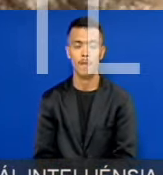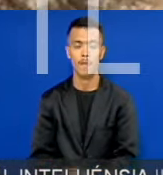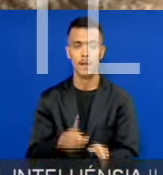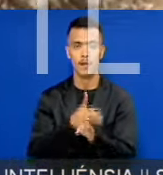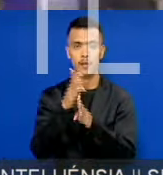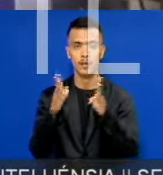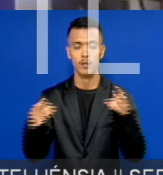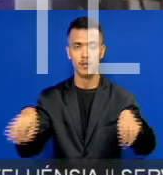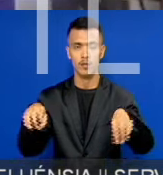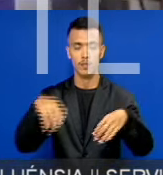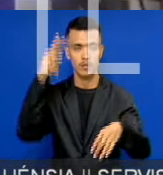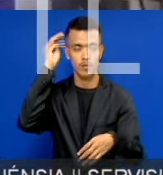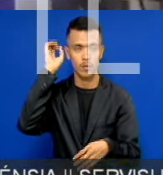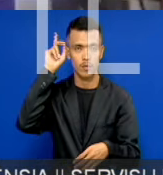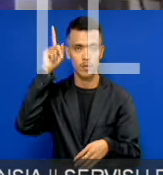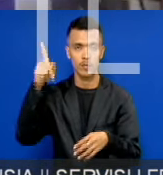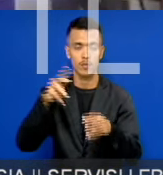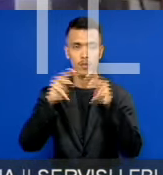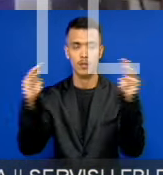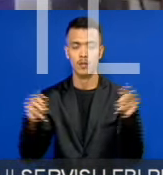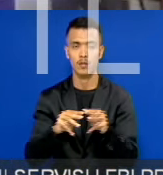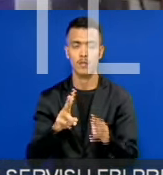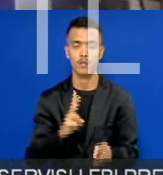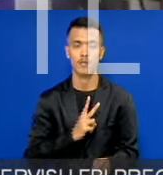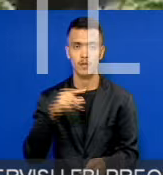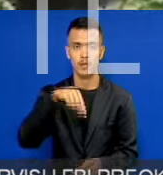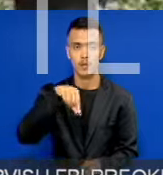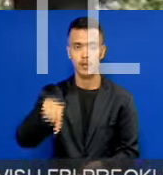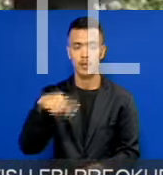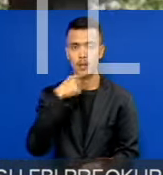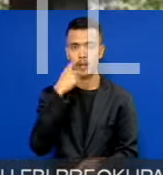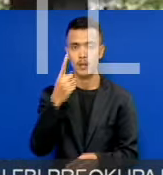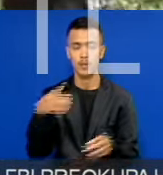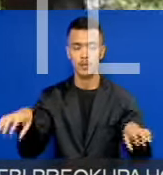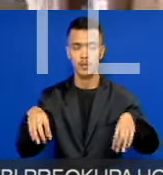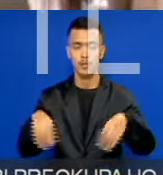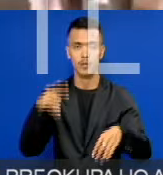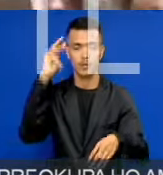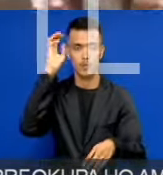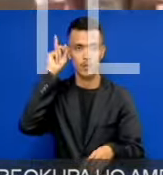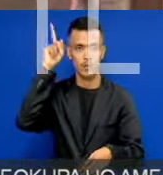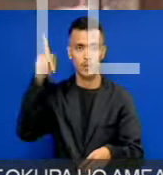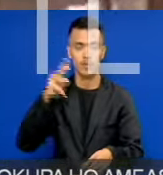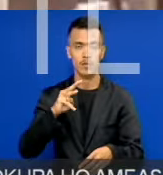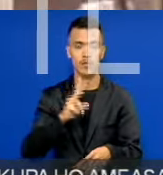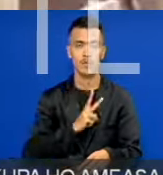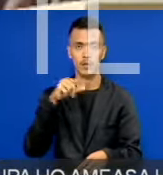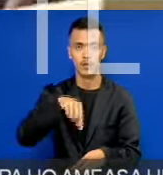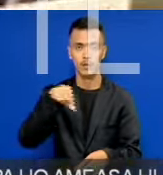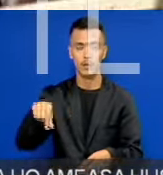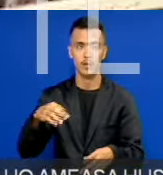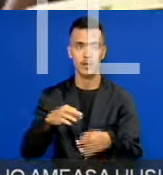Diretor Serviço Obras Públicas Município Viqueque, Mário Durego Hateten. Serviço Obras Públicas Município Viqueque,